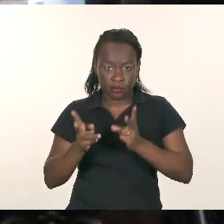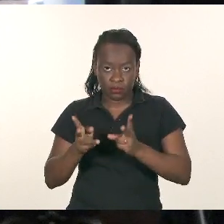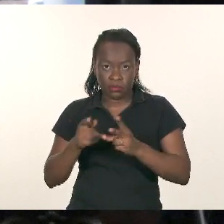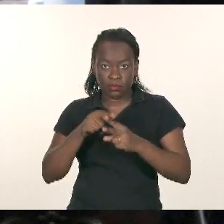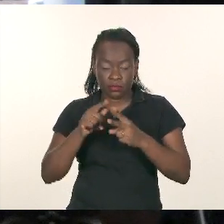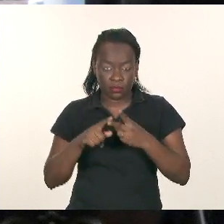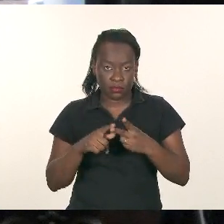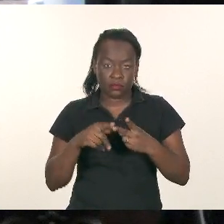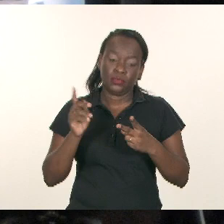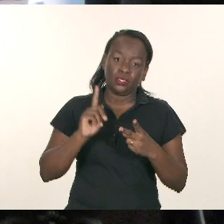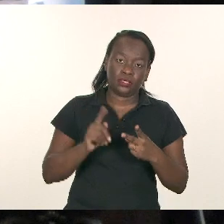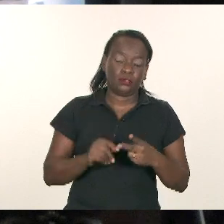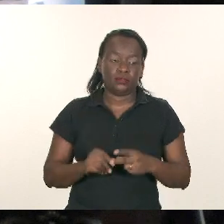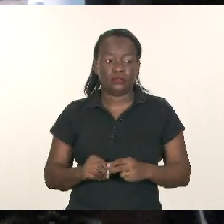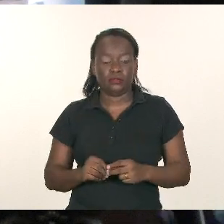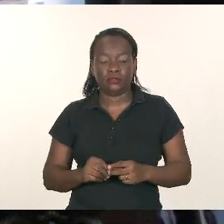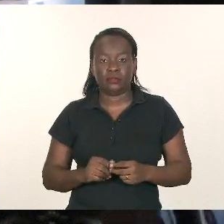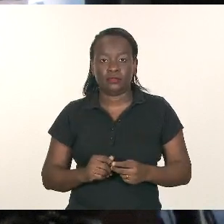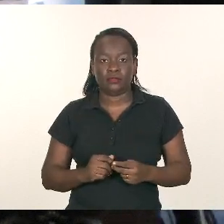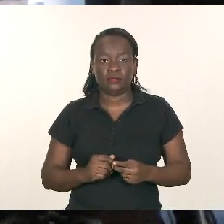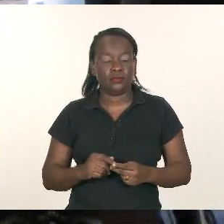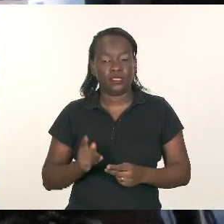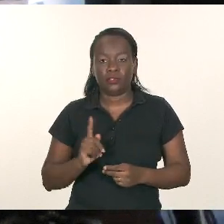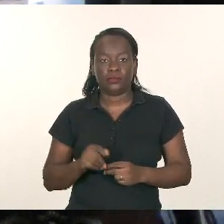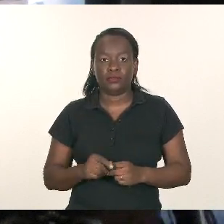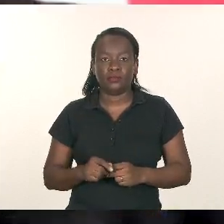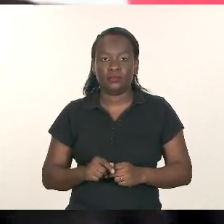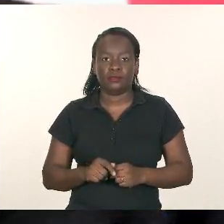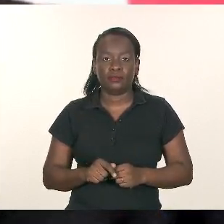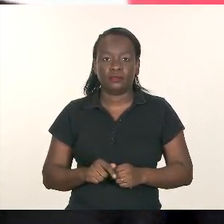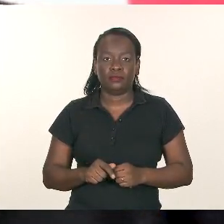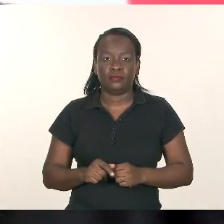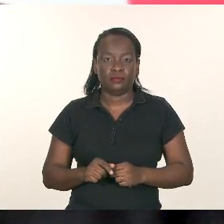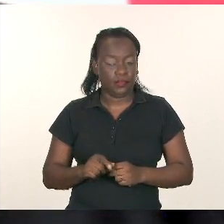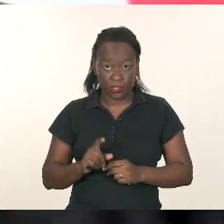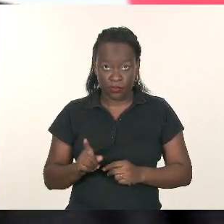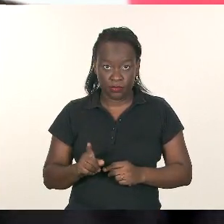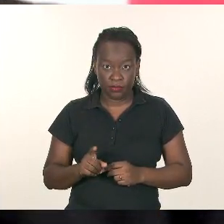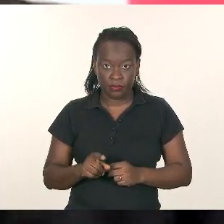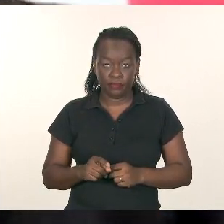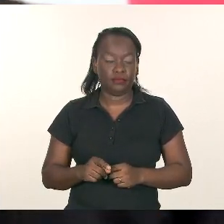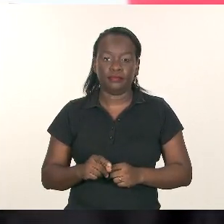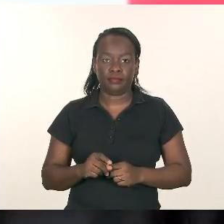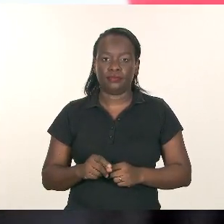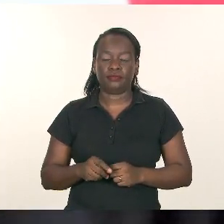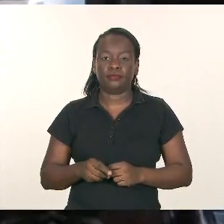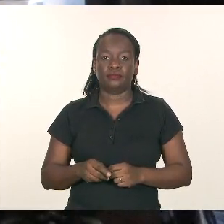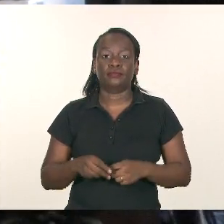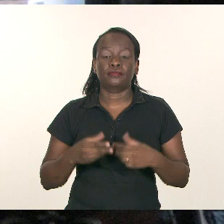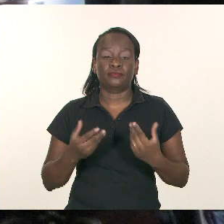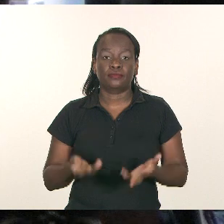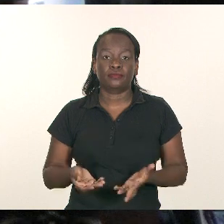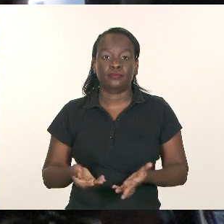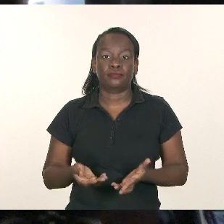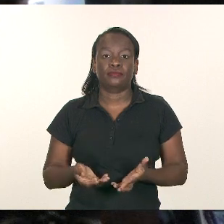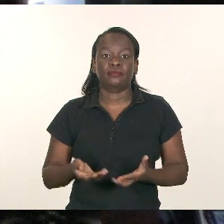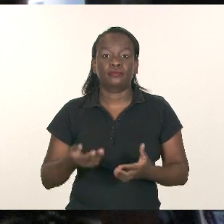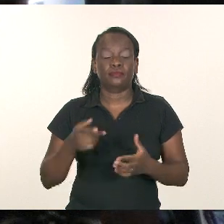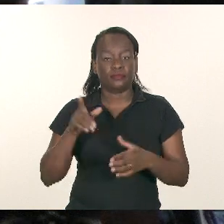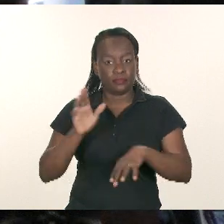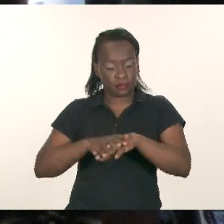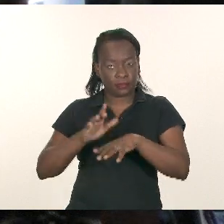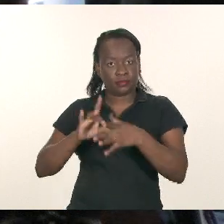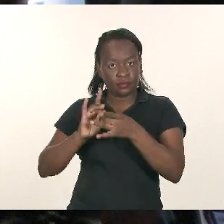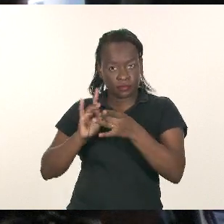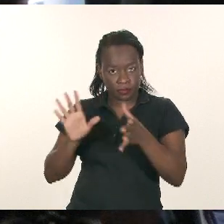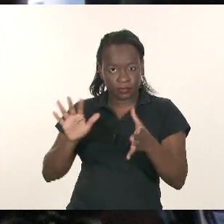2 destaques, sim ou não? Não. Não? Não. Então, com autorização